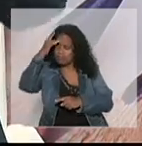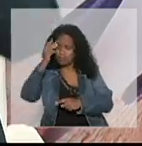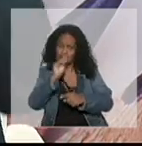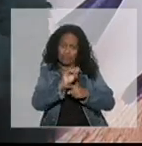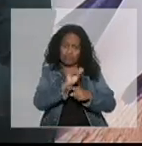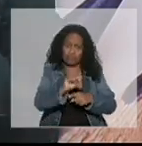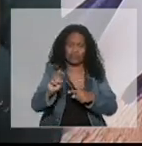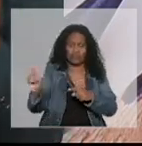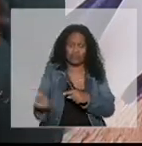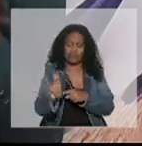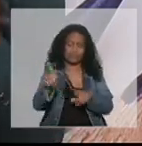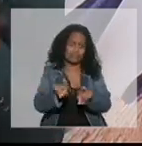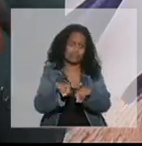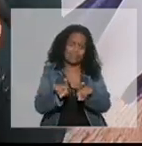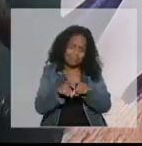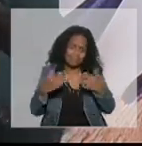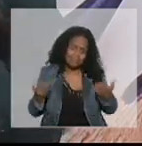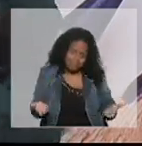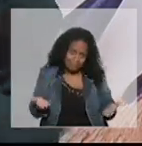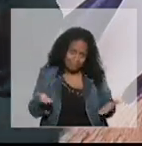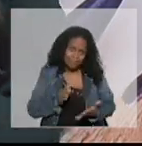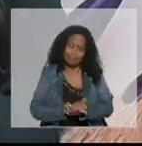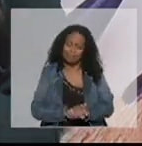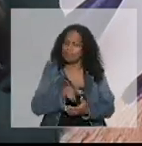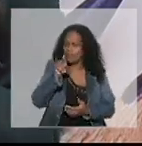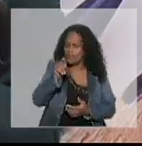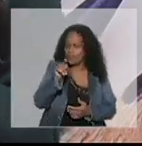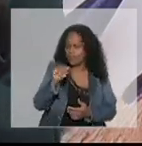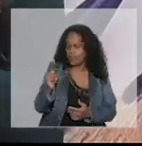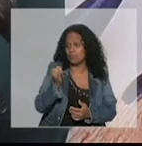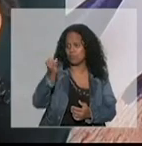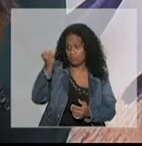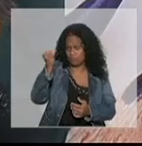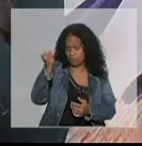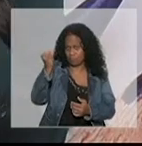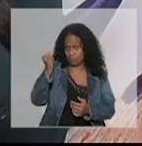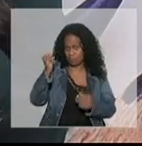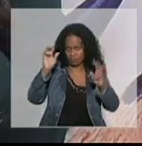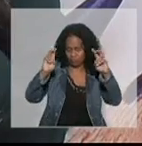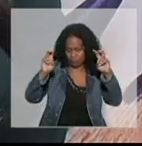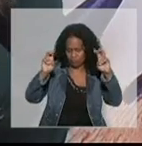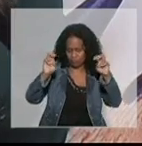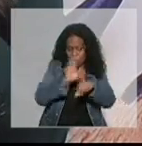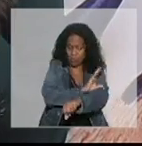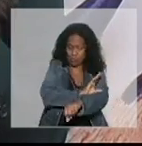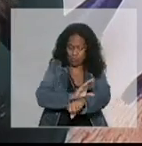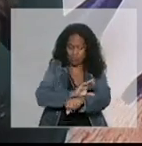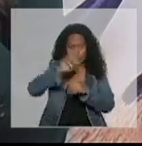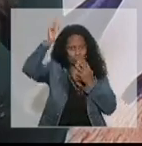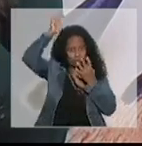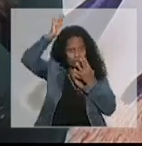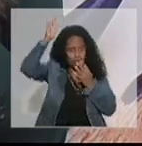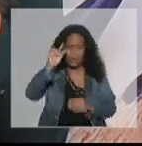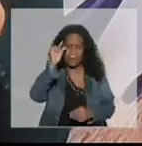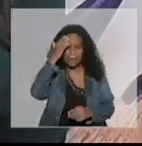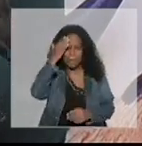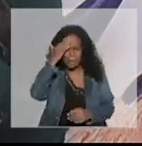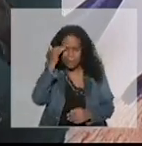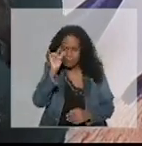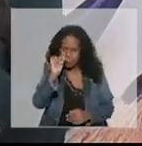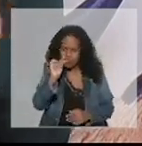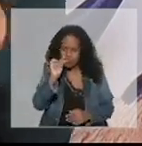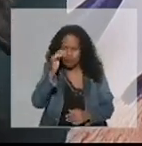pouco uma outra vai chegar, vai usar. Ângela, o que você acha importante assim, destacar na cultura indígena que a gente